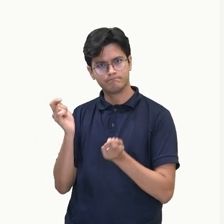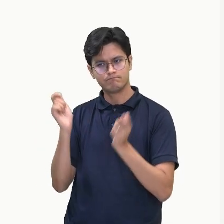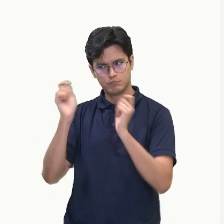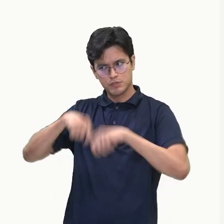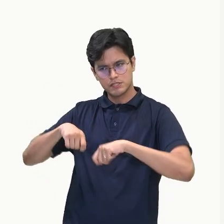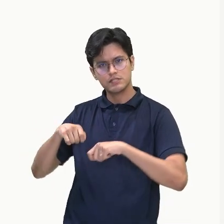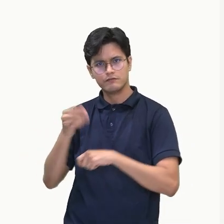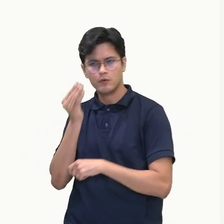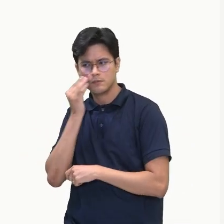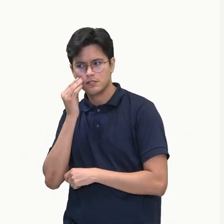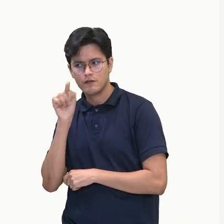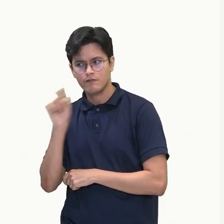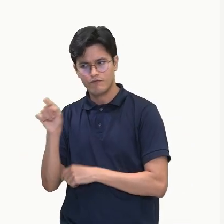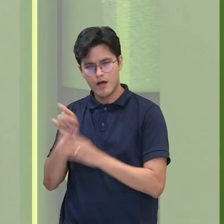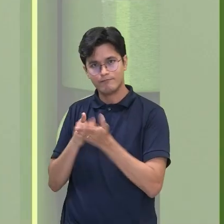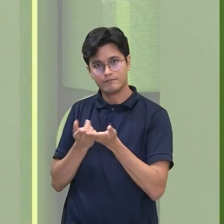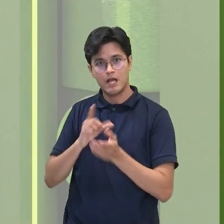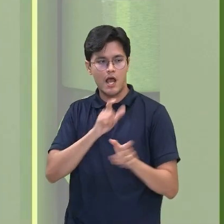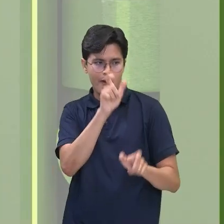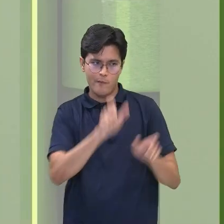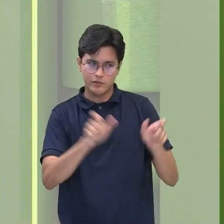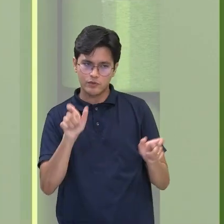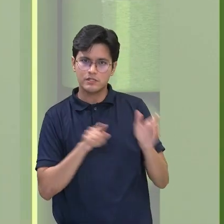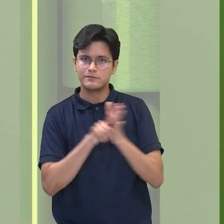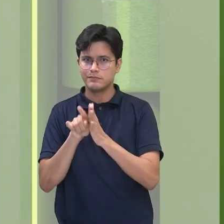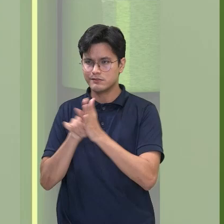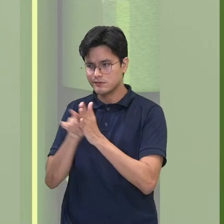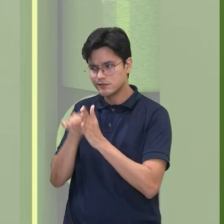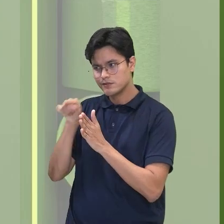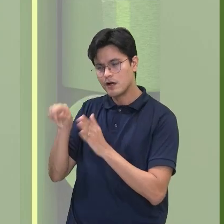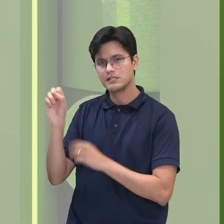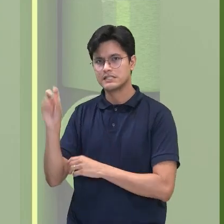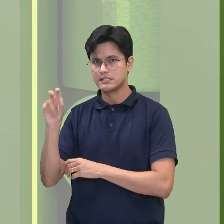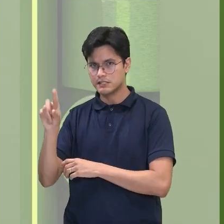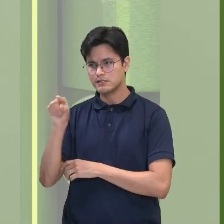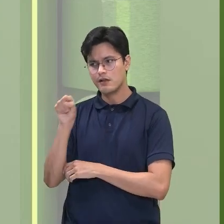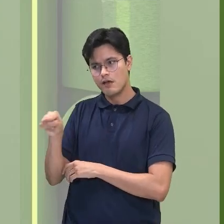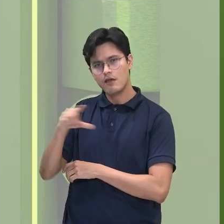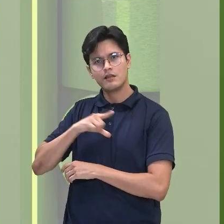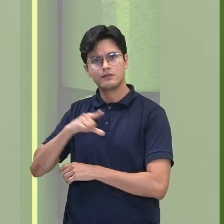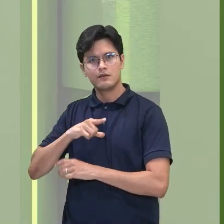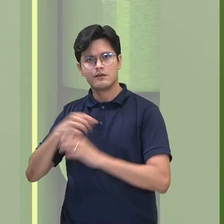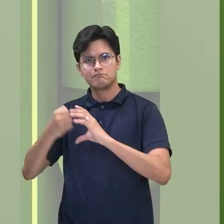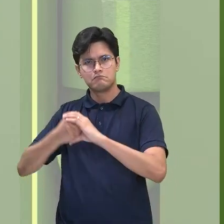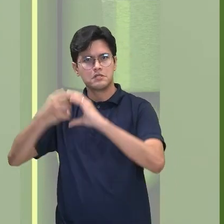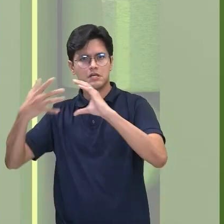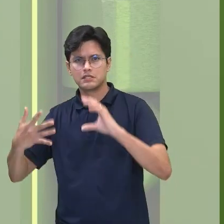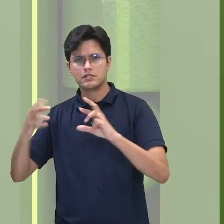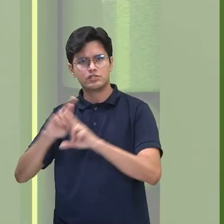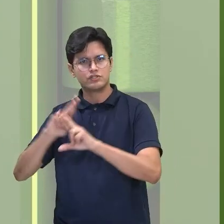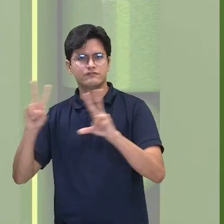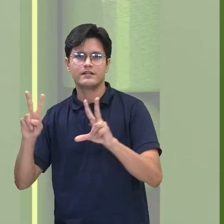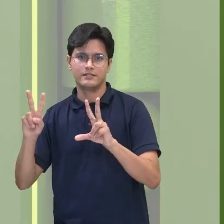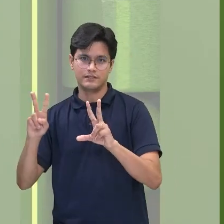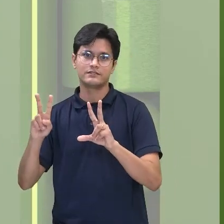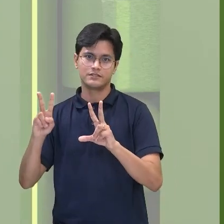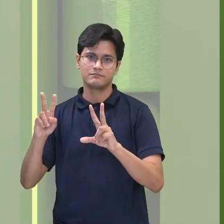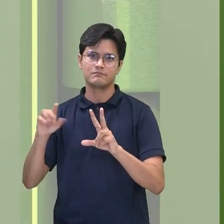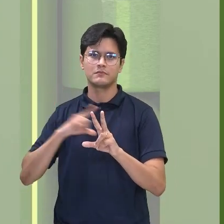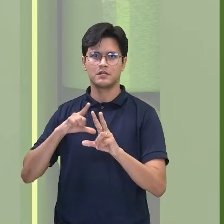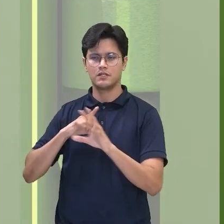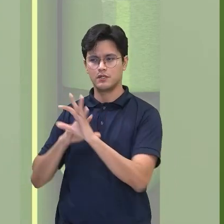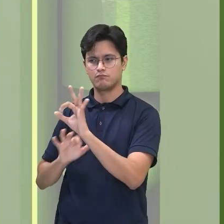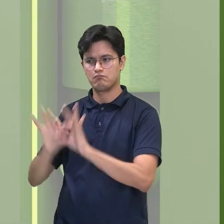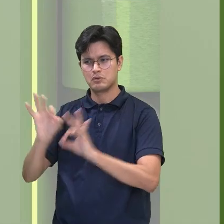cientistas já observaram essa estrutura, ele não possui essa característica com essas partes organizadas em